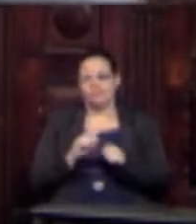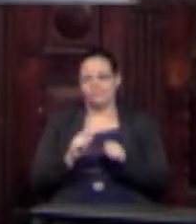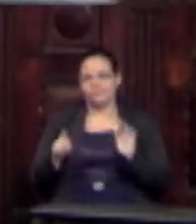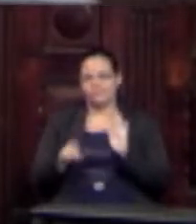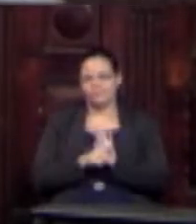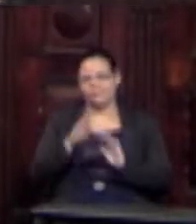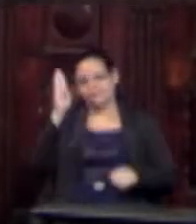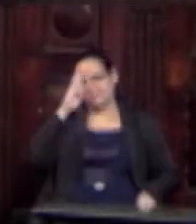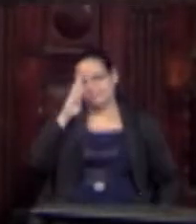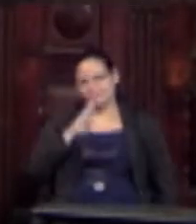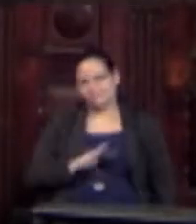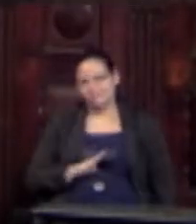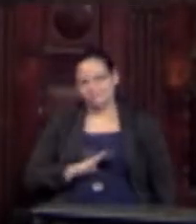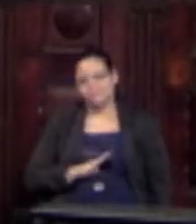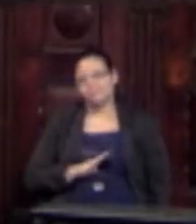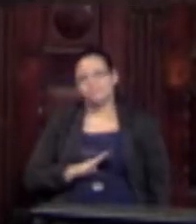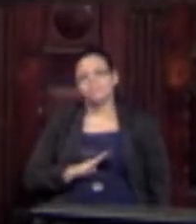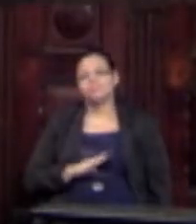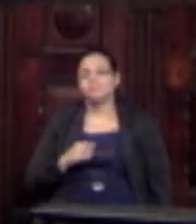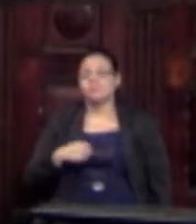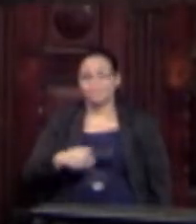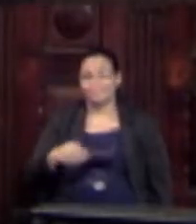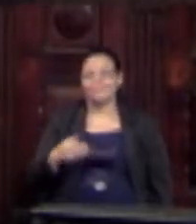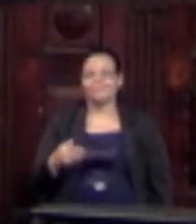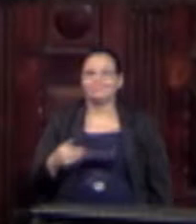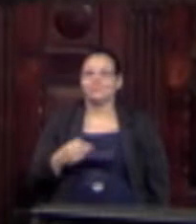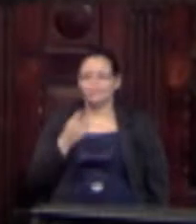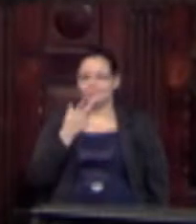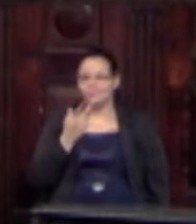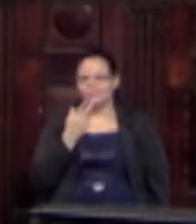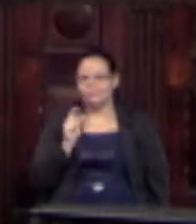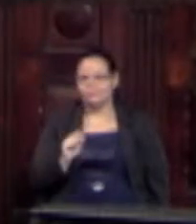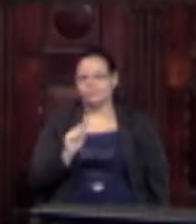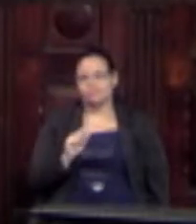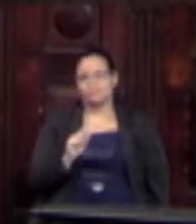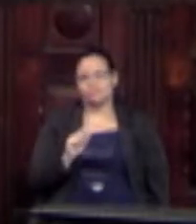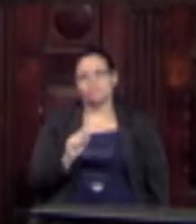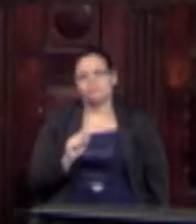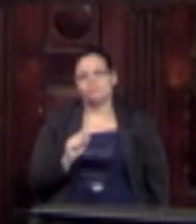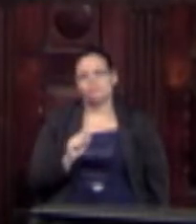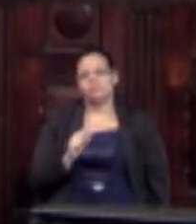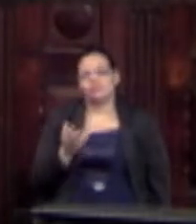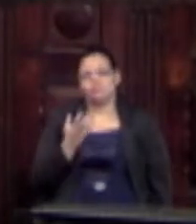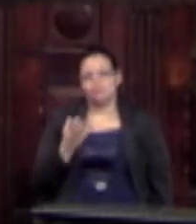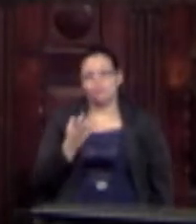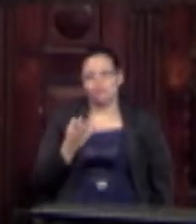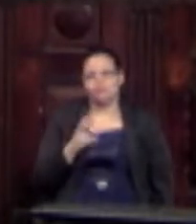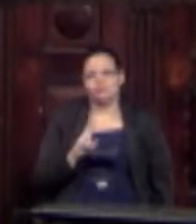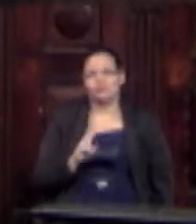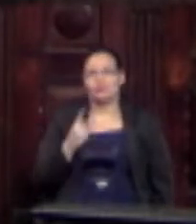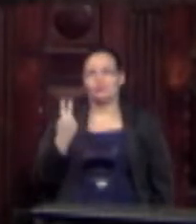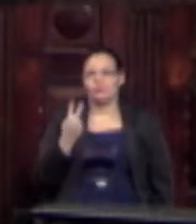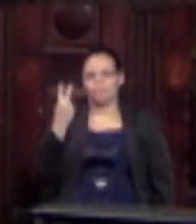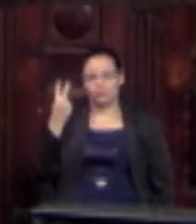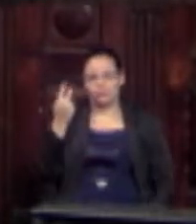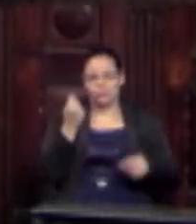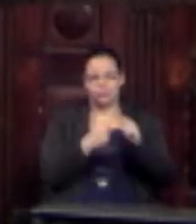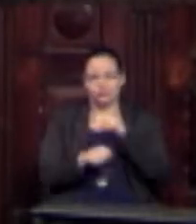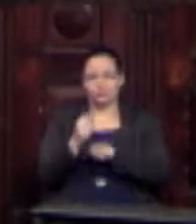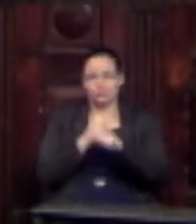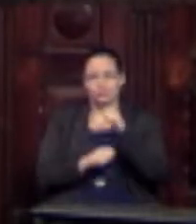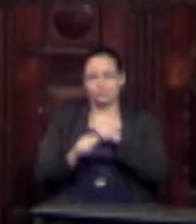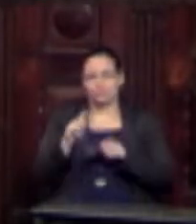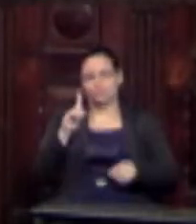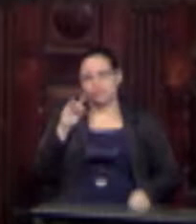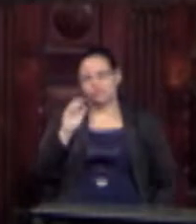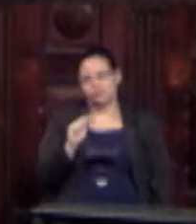parte do nosso país. Recentemente dizia que lia o Valor Econômico do